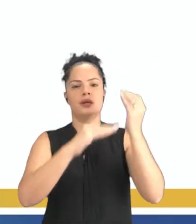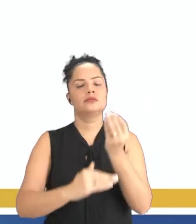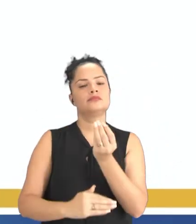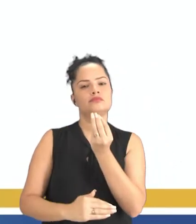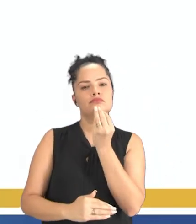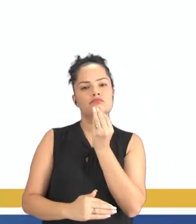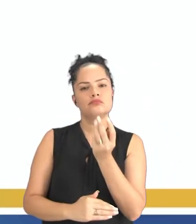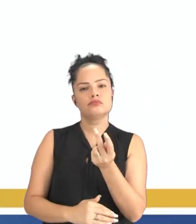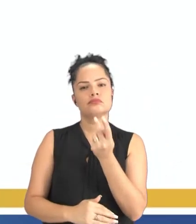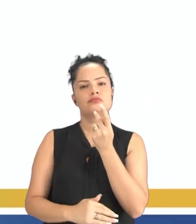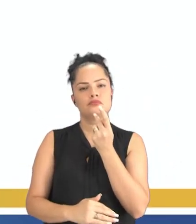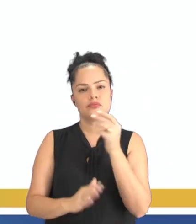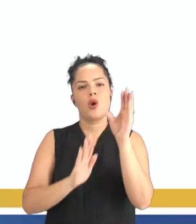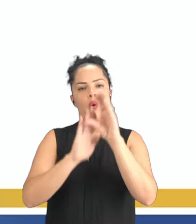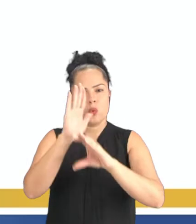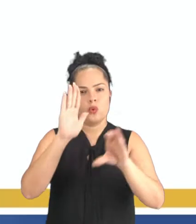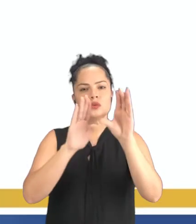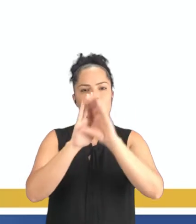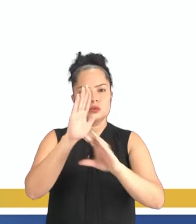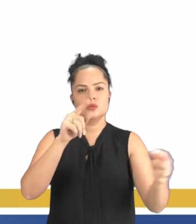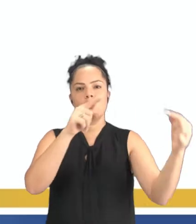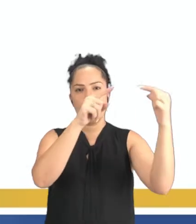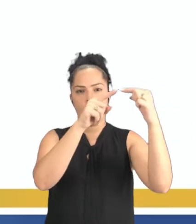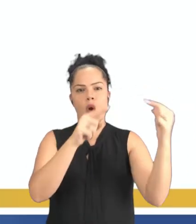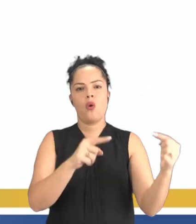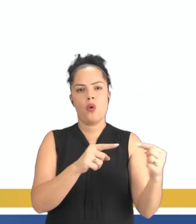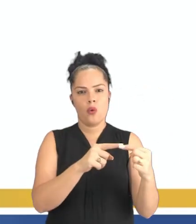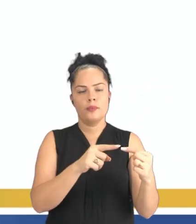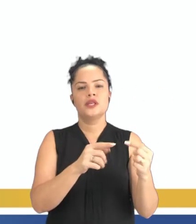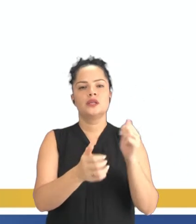um conteúdo que realmente tem tudo a ver com jogos.